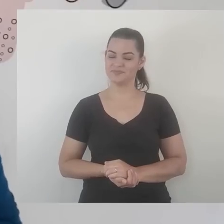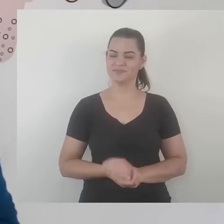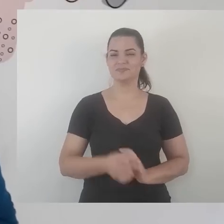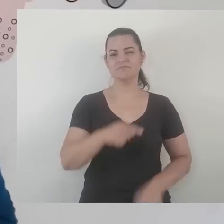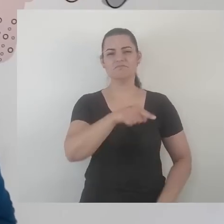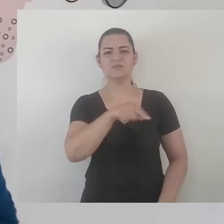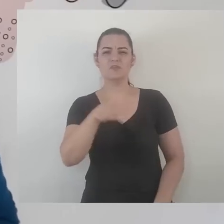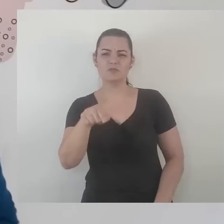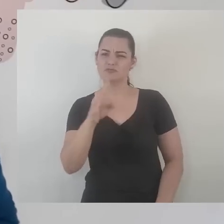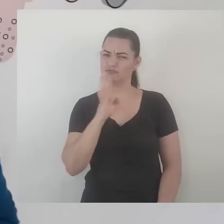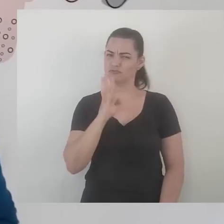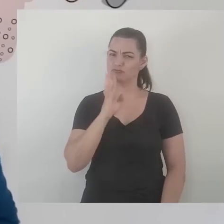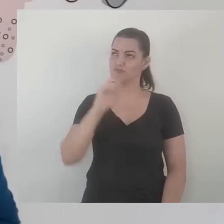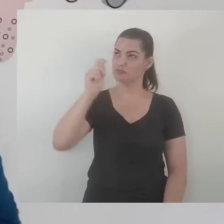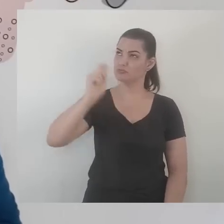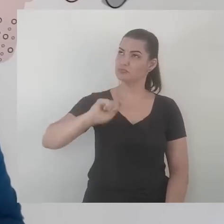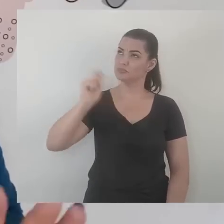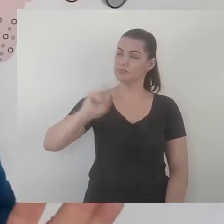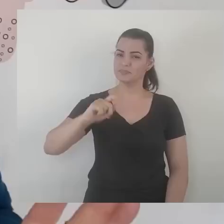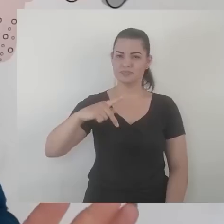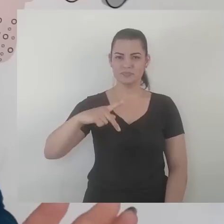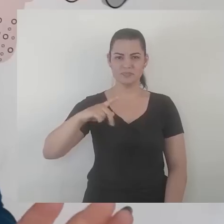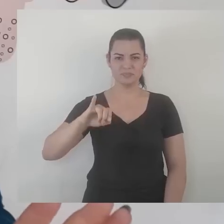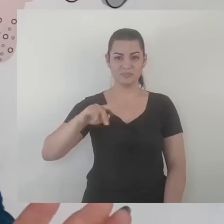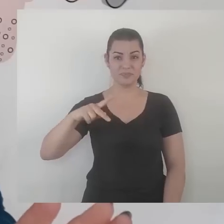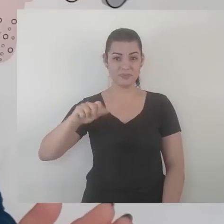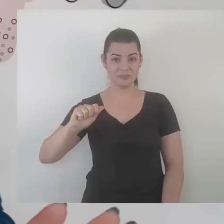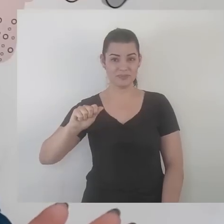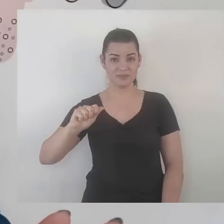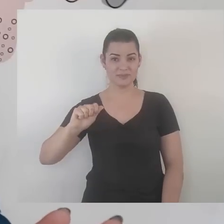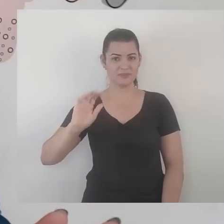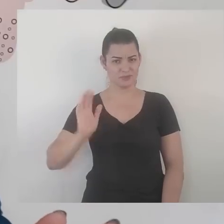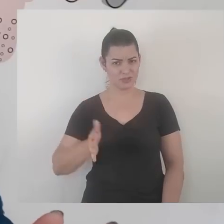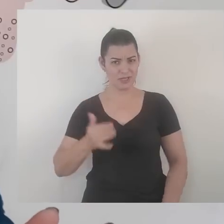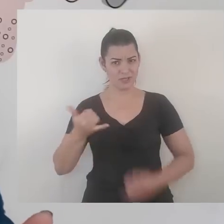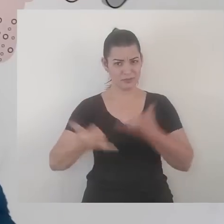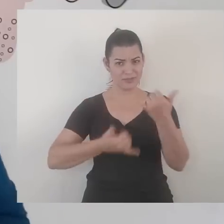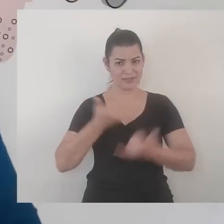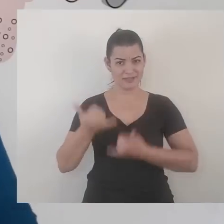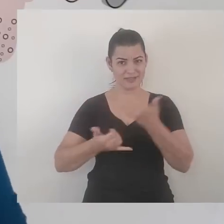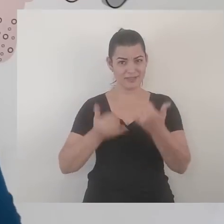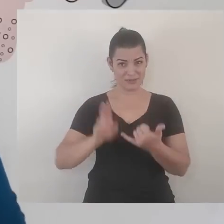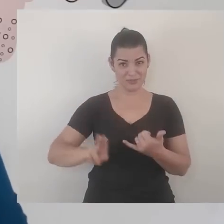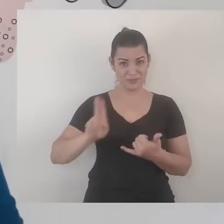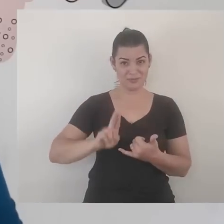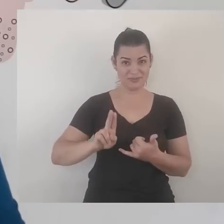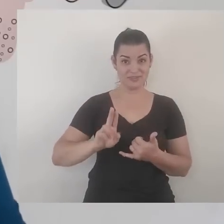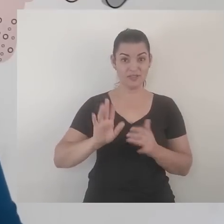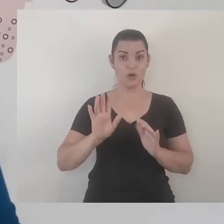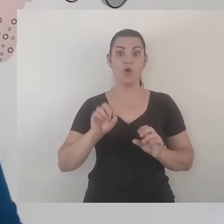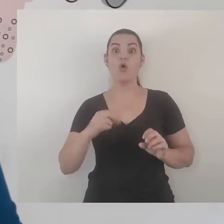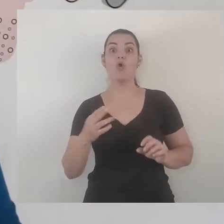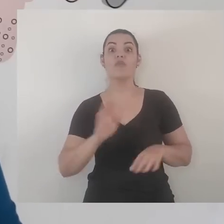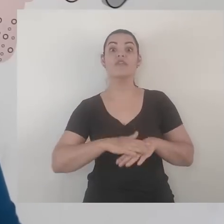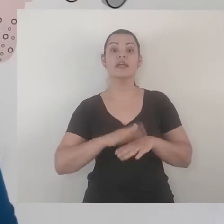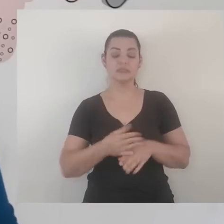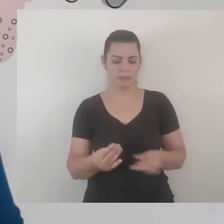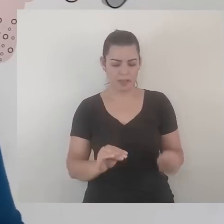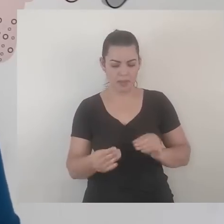Quem aí já viu uma pipa? Já brincou de pipa? Já construiu uma